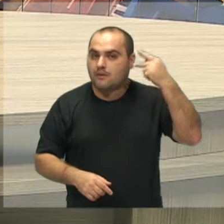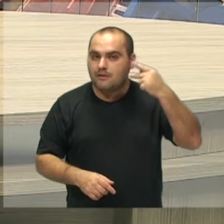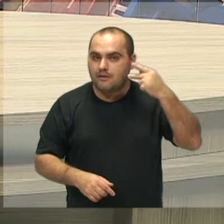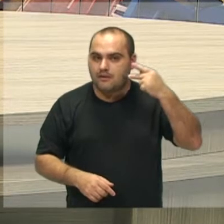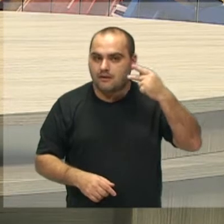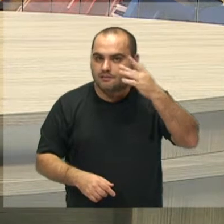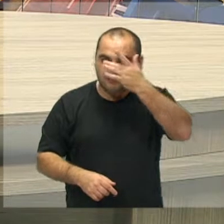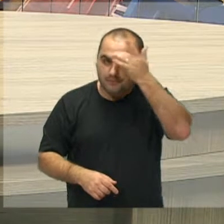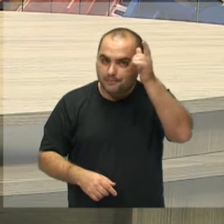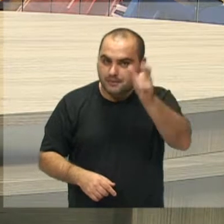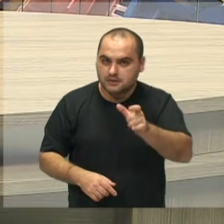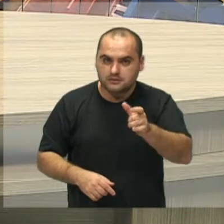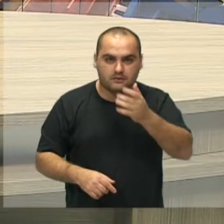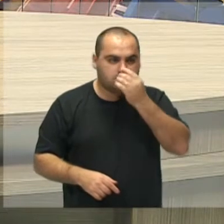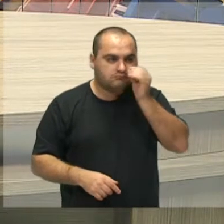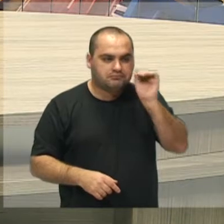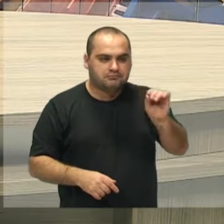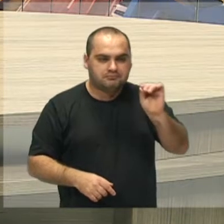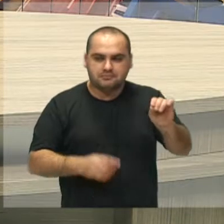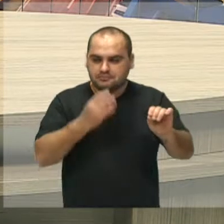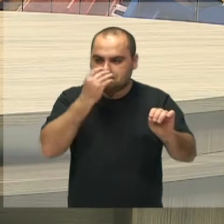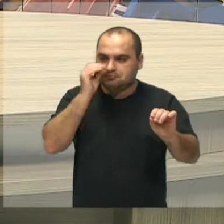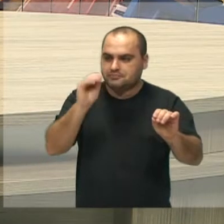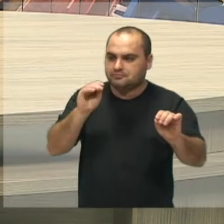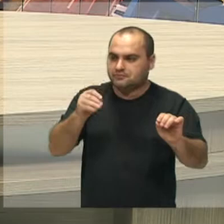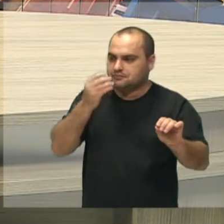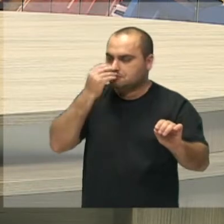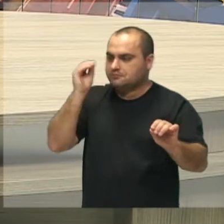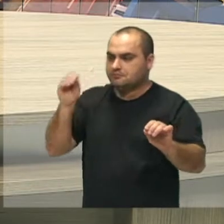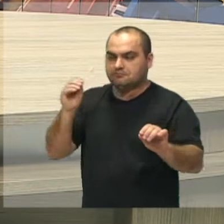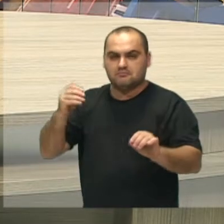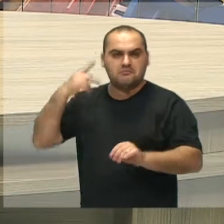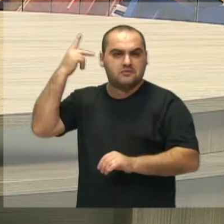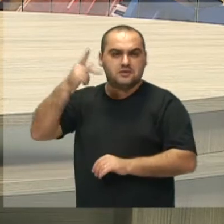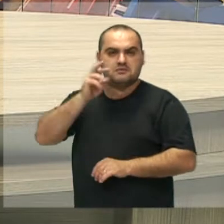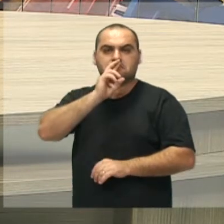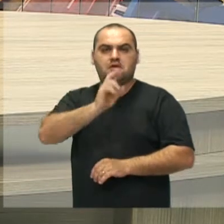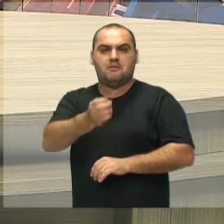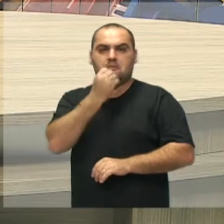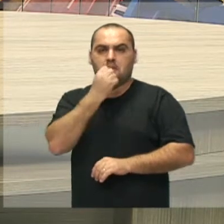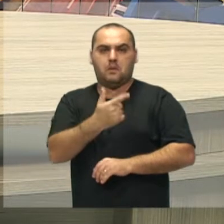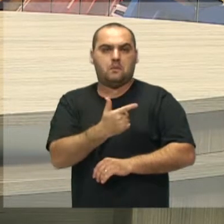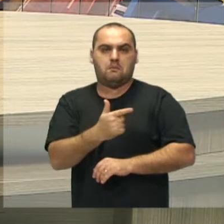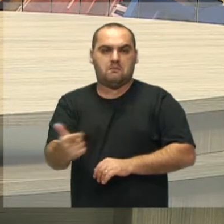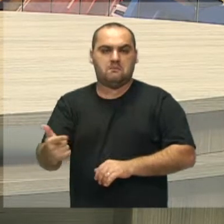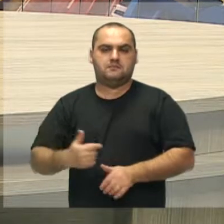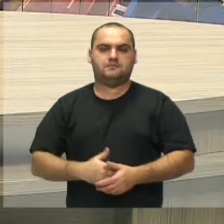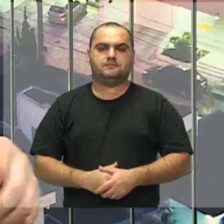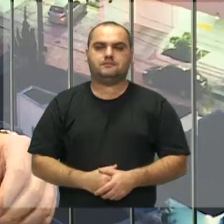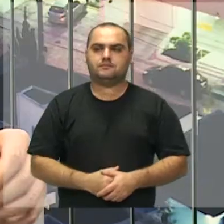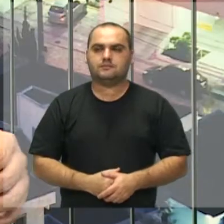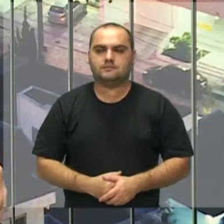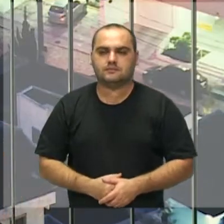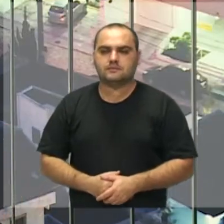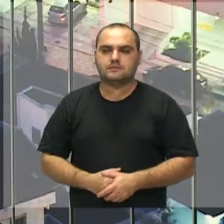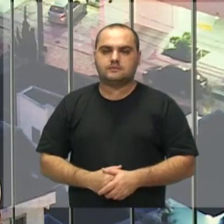as pessoas estão meio que largando isso porque os políticos não têm dado bons resultados. Você percebe